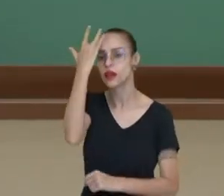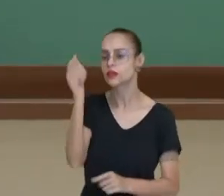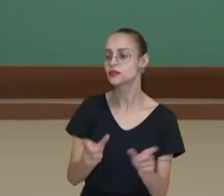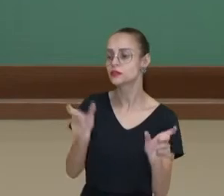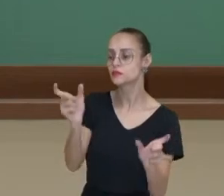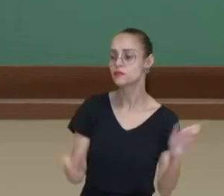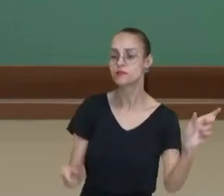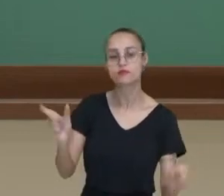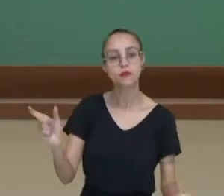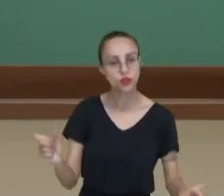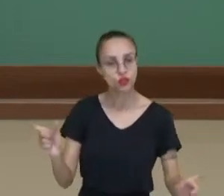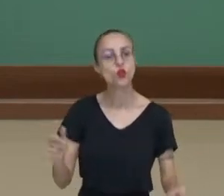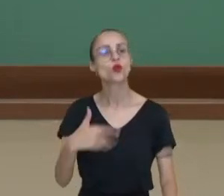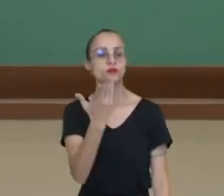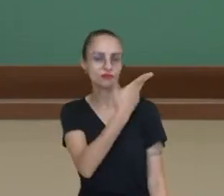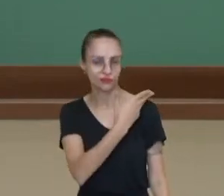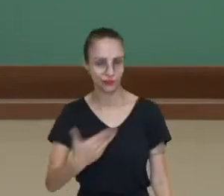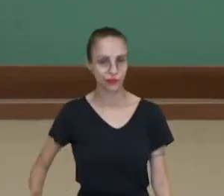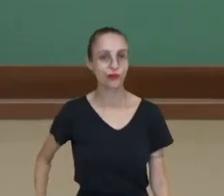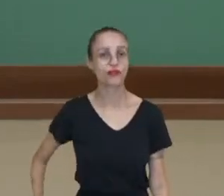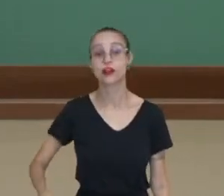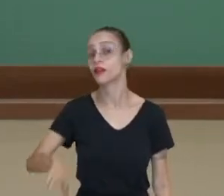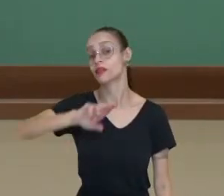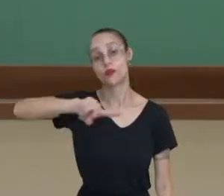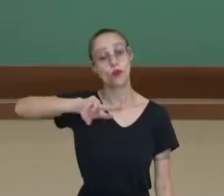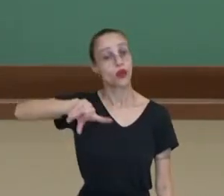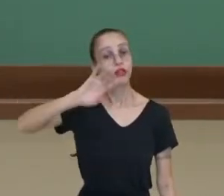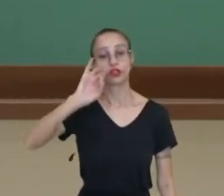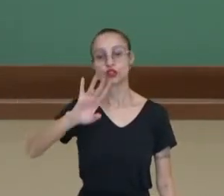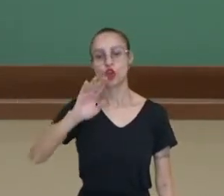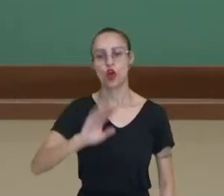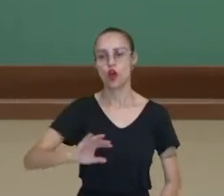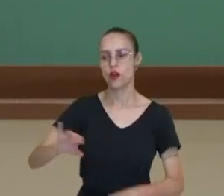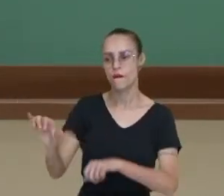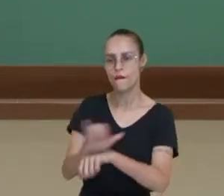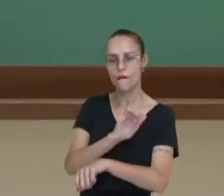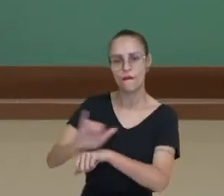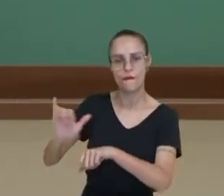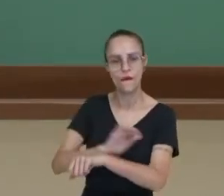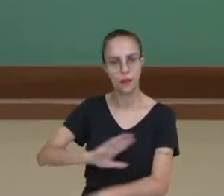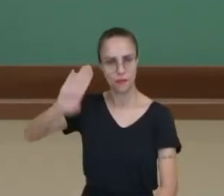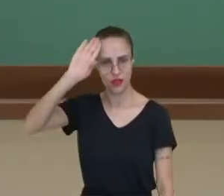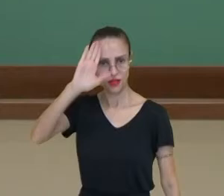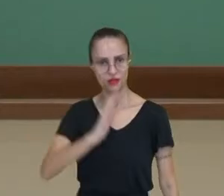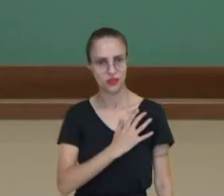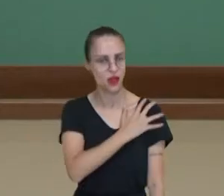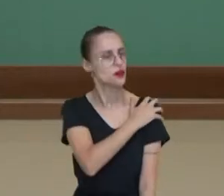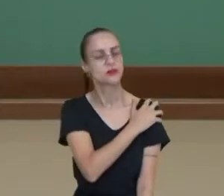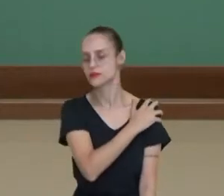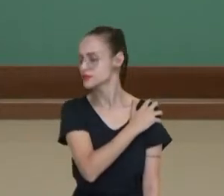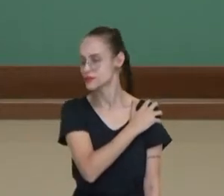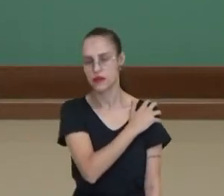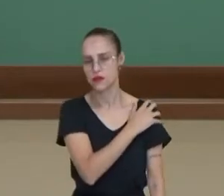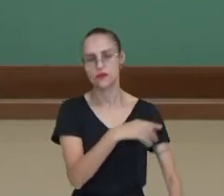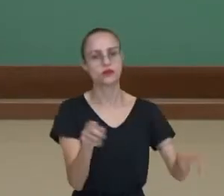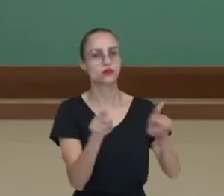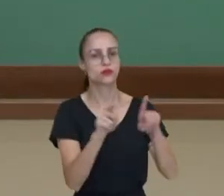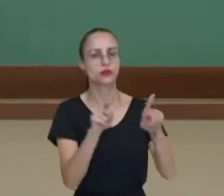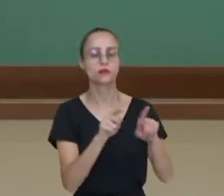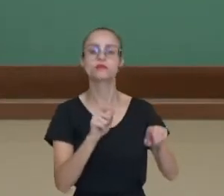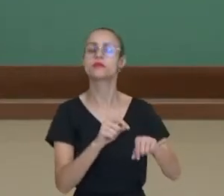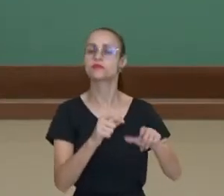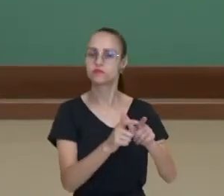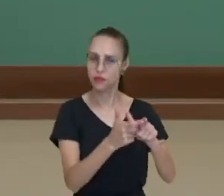civil dentro do governo. Então não foi apenas um golpe articulado por setores militares, mas também com ampla participação